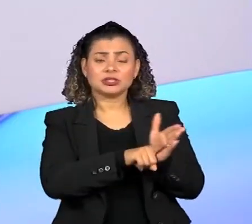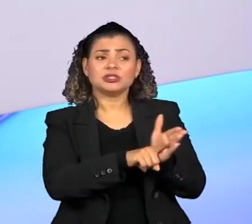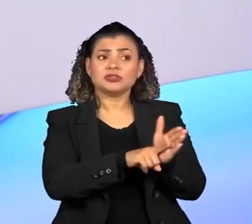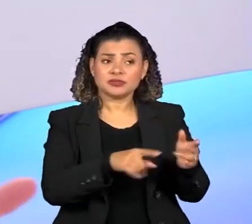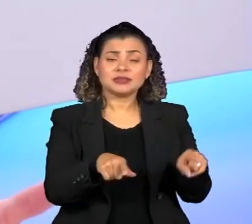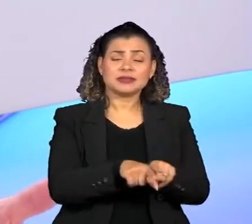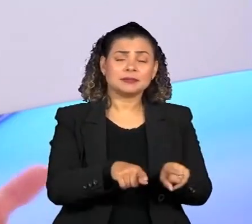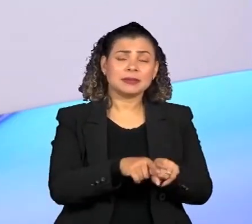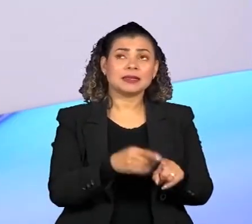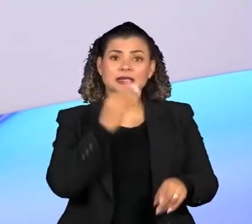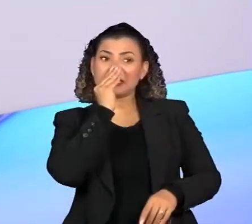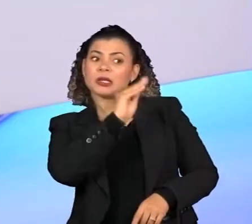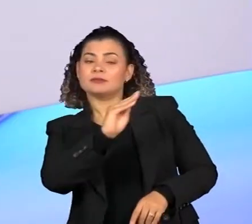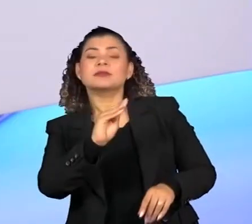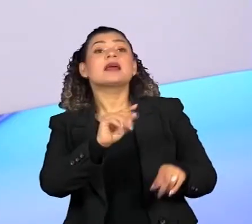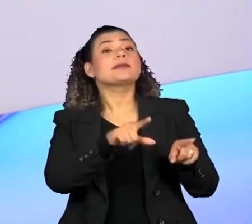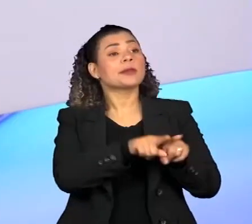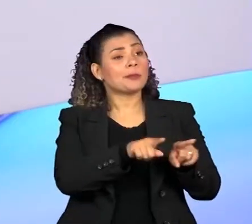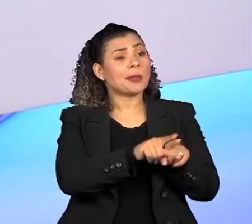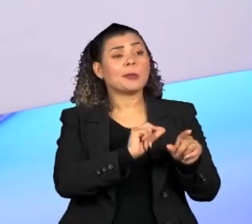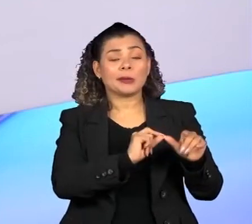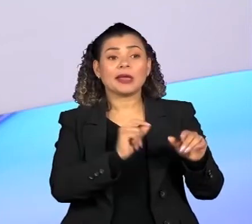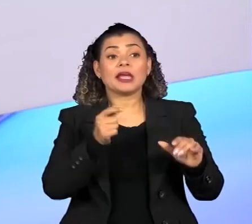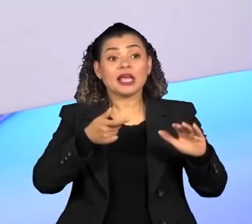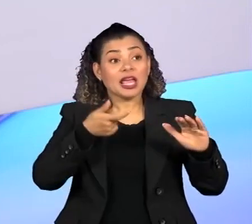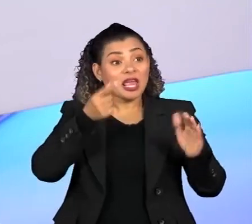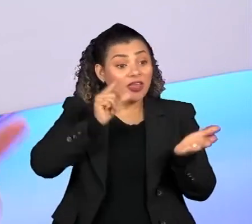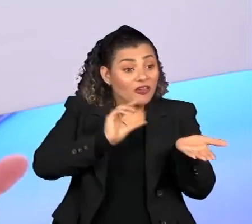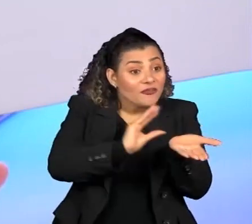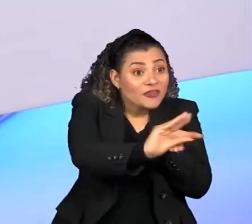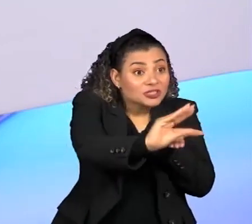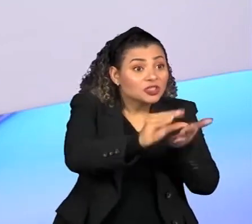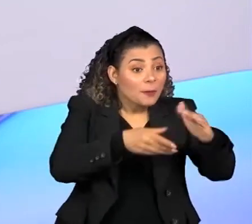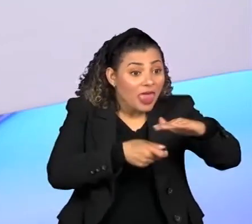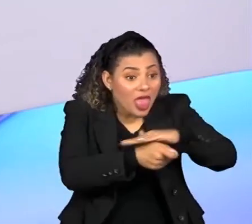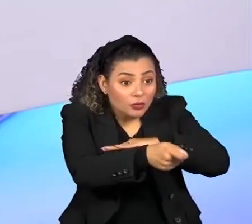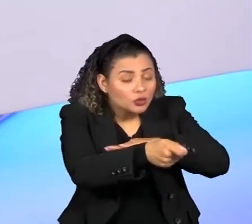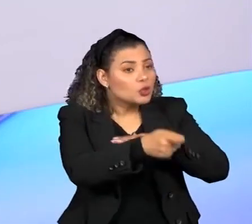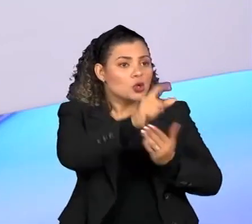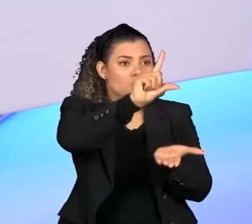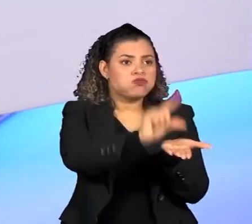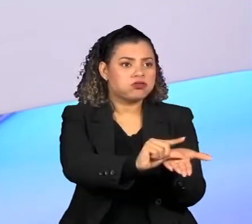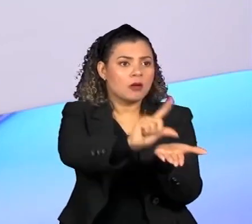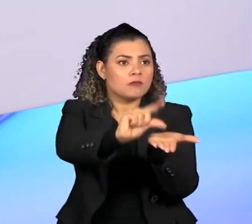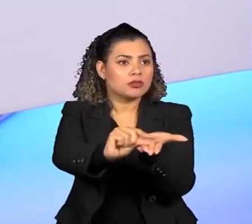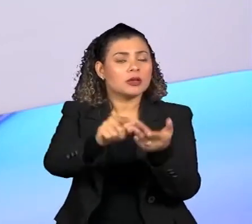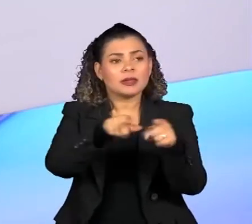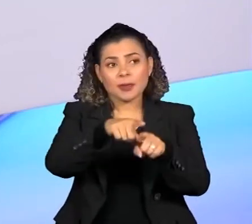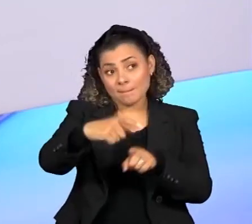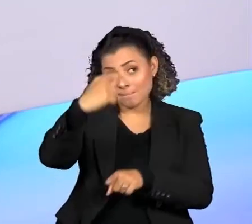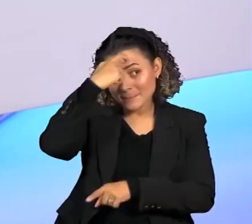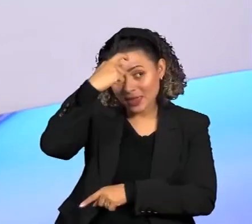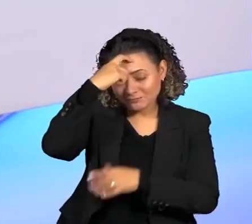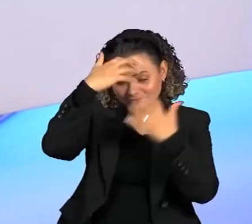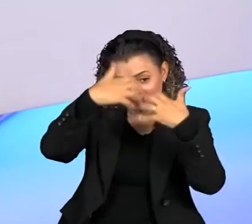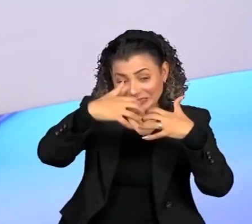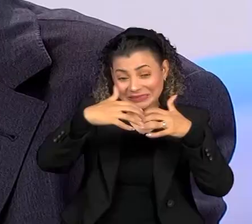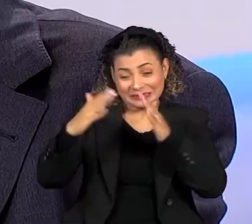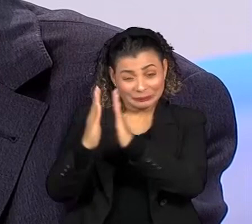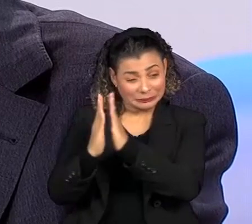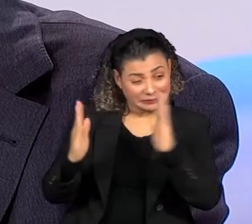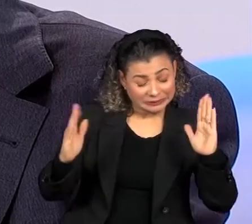é uma redução do investimento e um verdadeiro Êxodo de mentes né que o país enfrentou